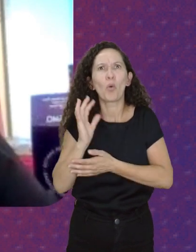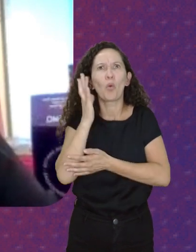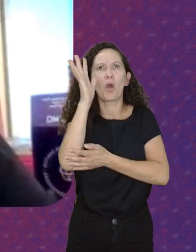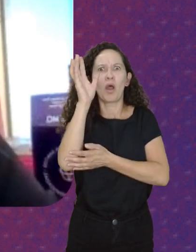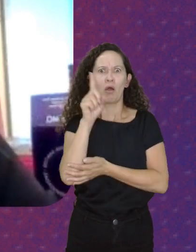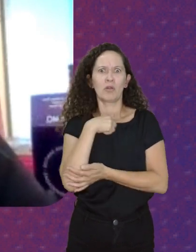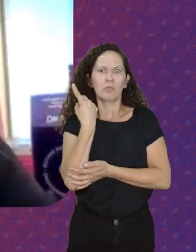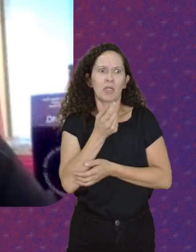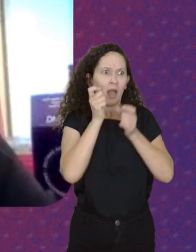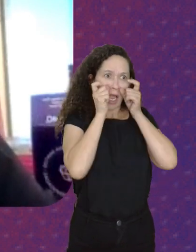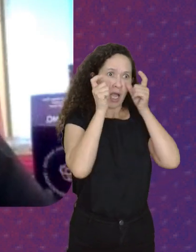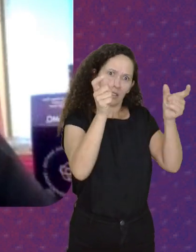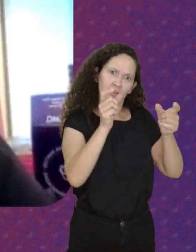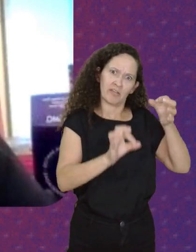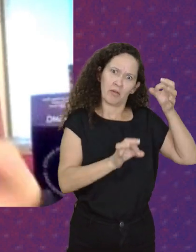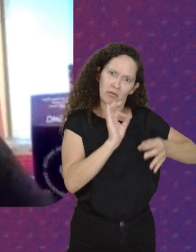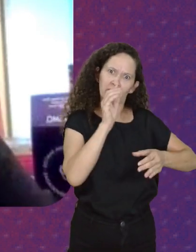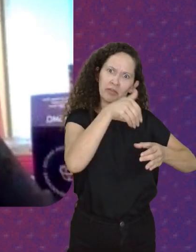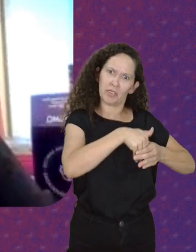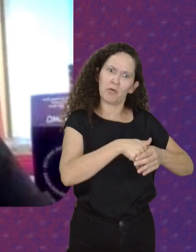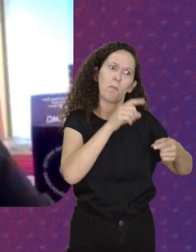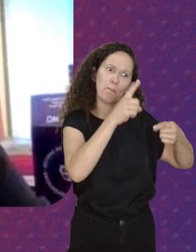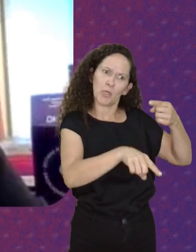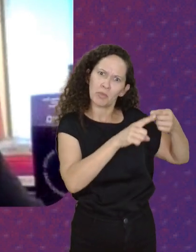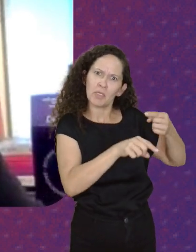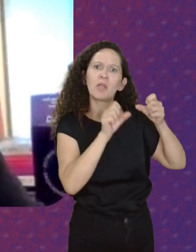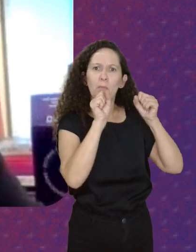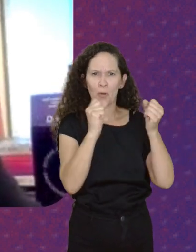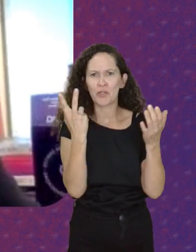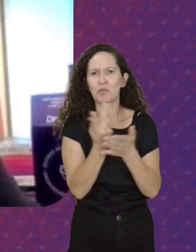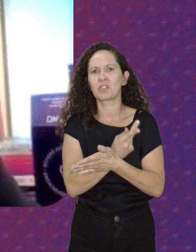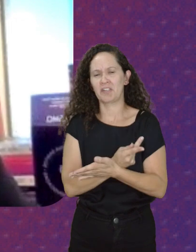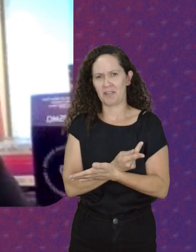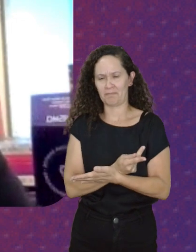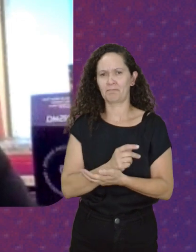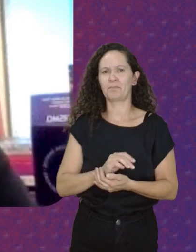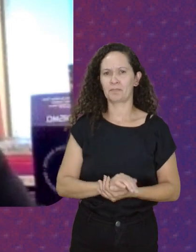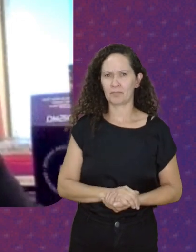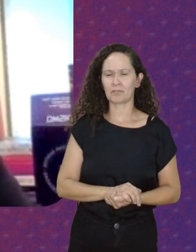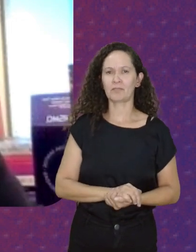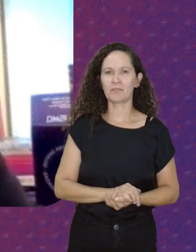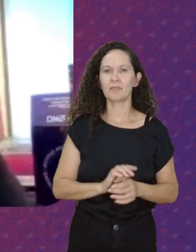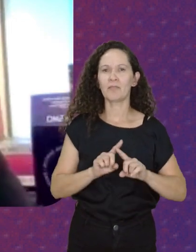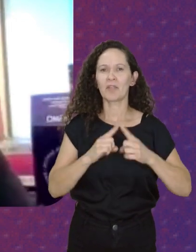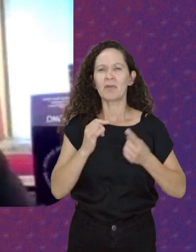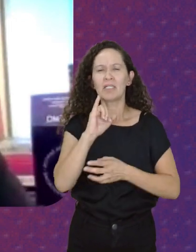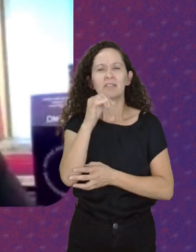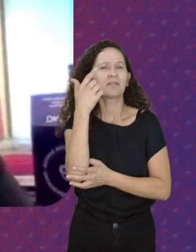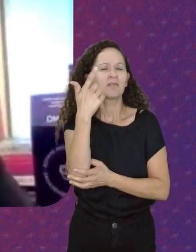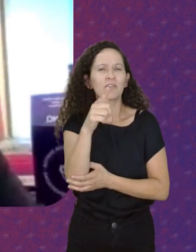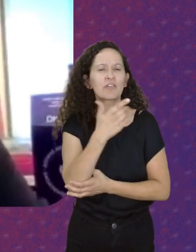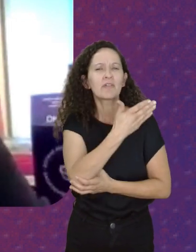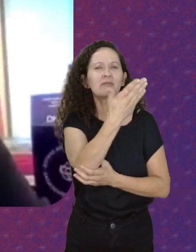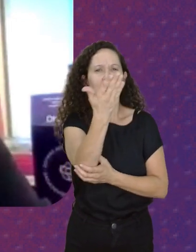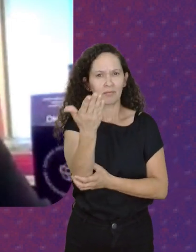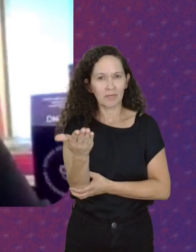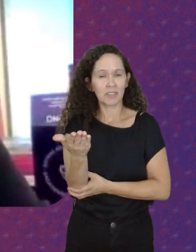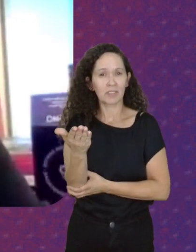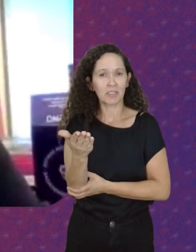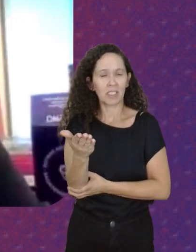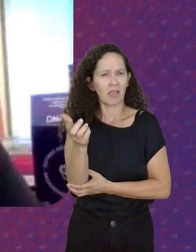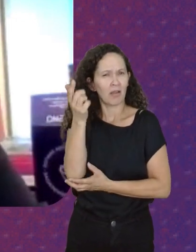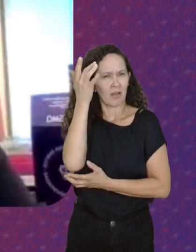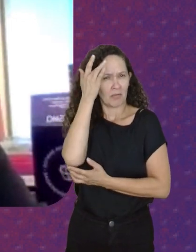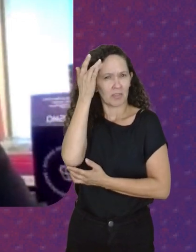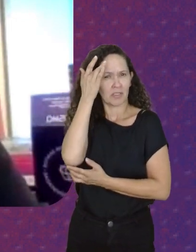chamar a atenção da Justiça Eleitoral e ela pode, eventualmente, ali fazer alguma diligência. Mas, se não, você vai pelo bom senso.